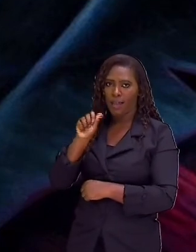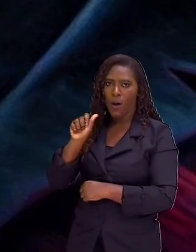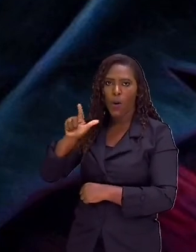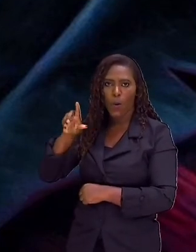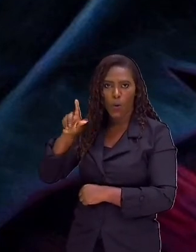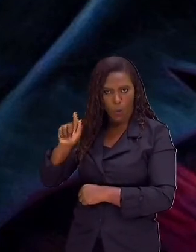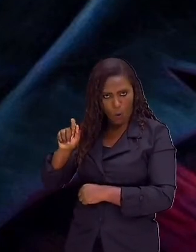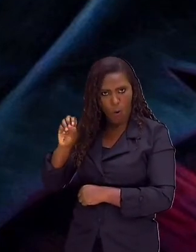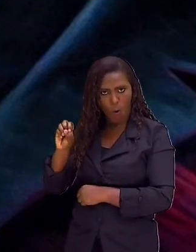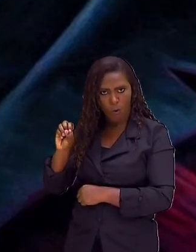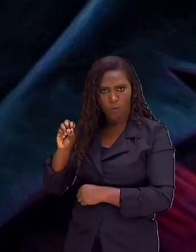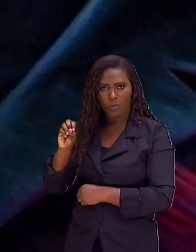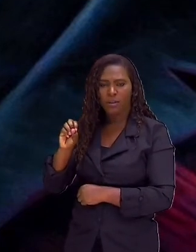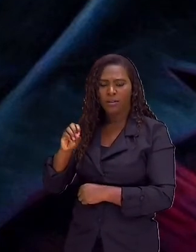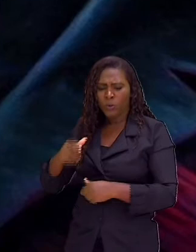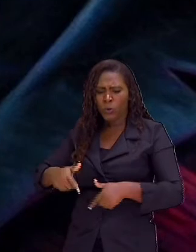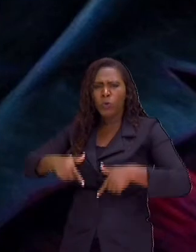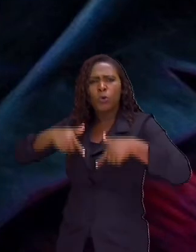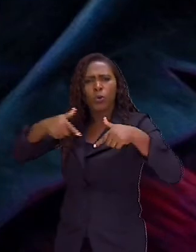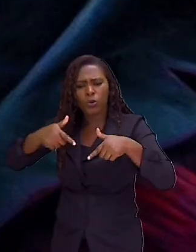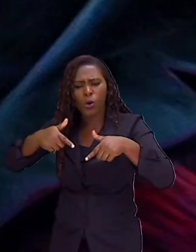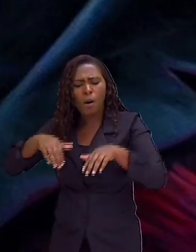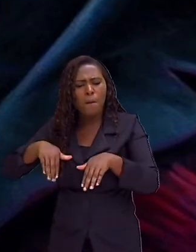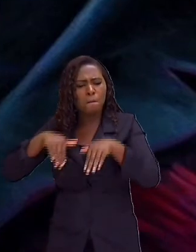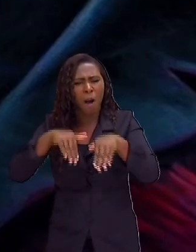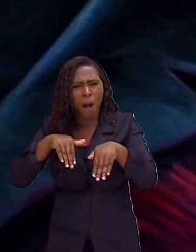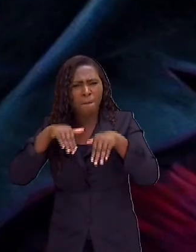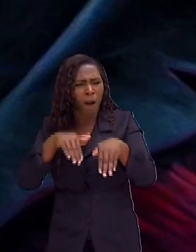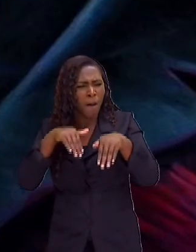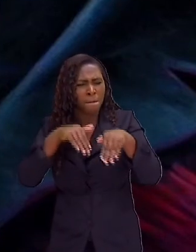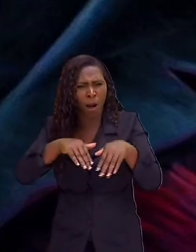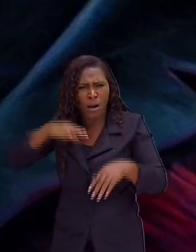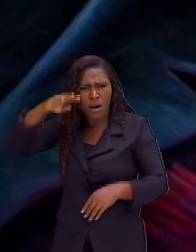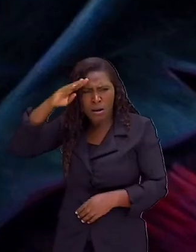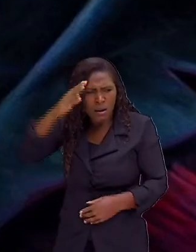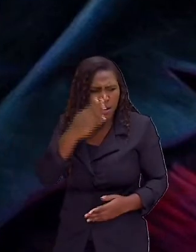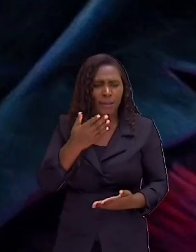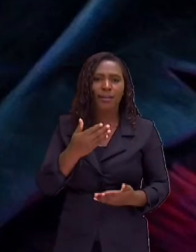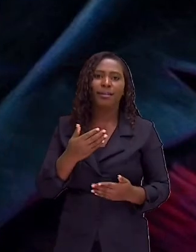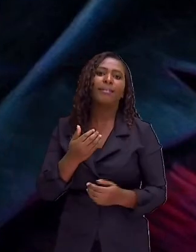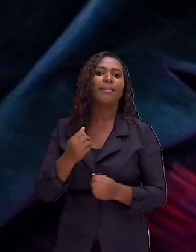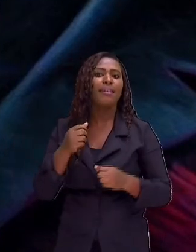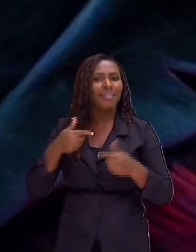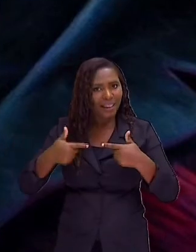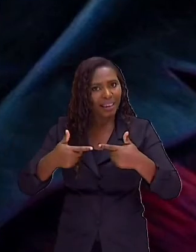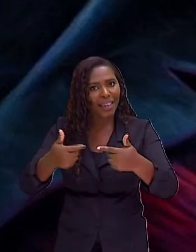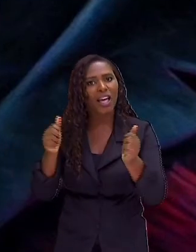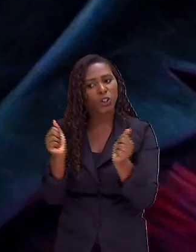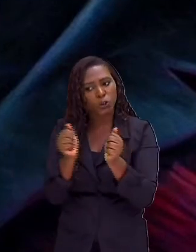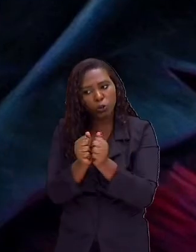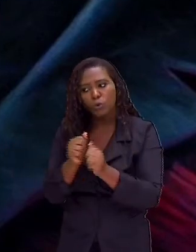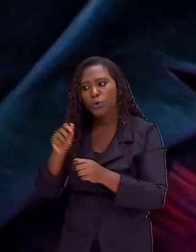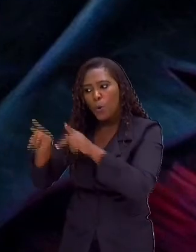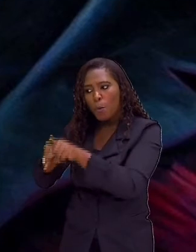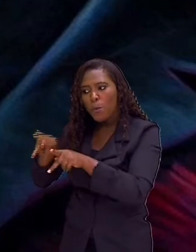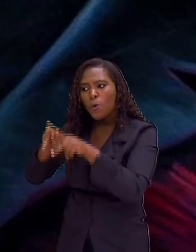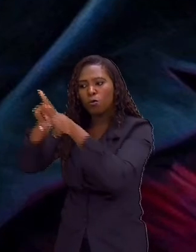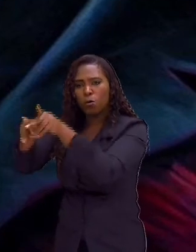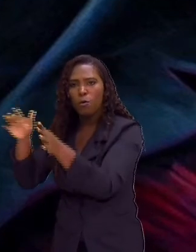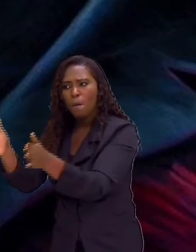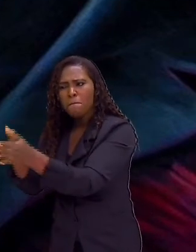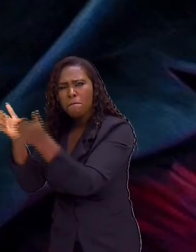não estava disposta a ceder às reivindicações populares. Então, além de